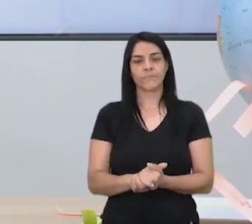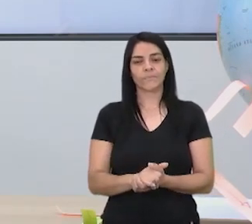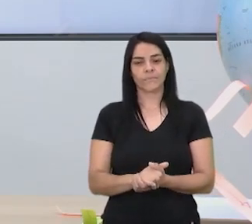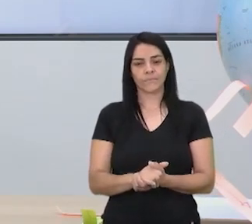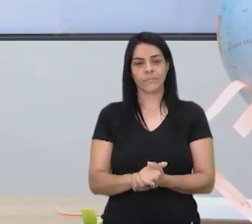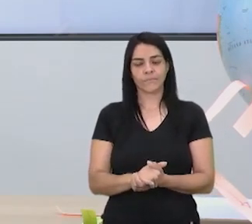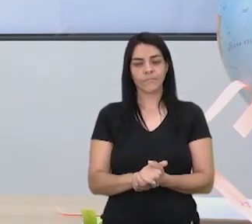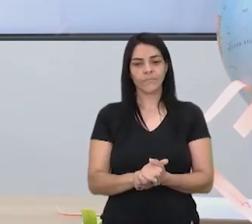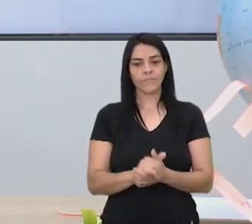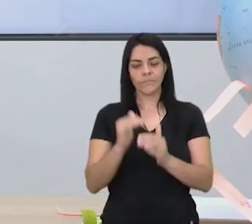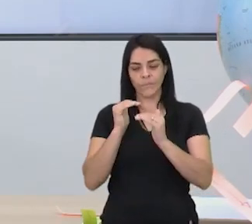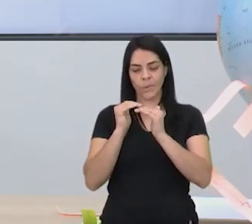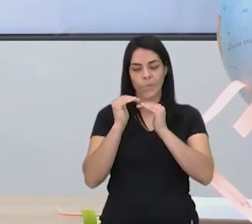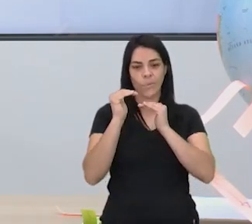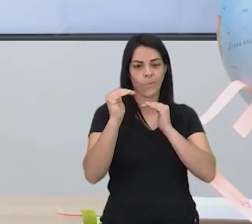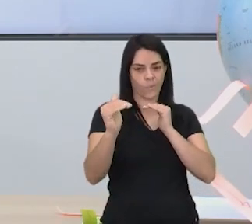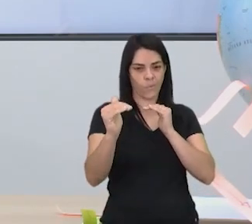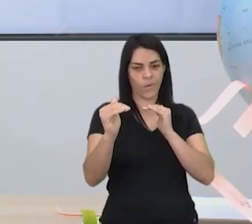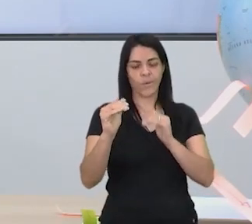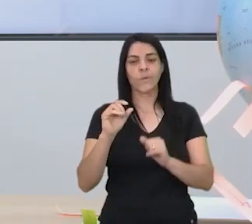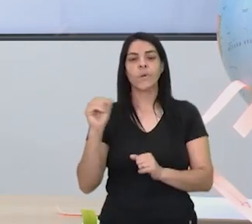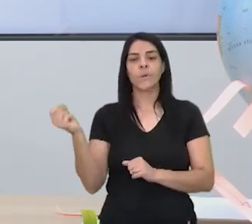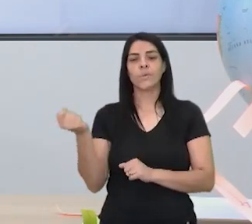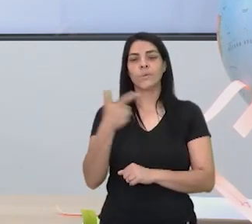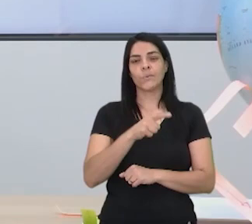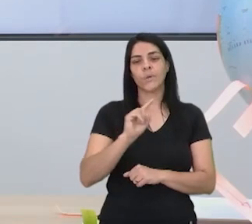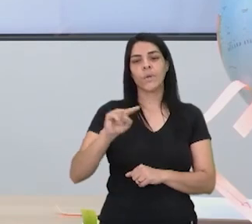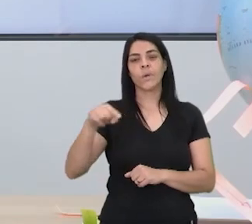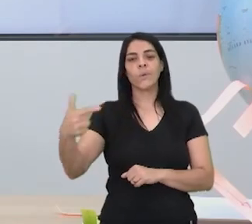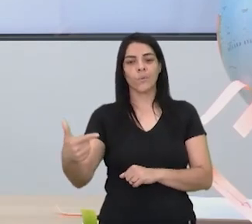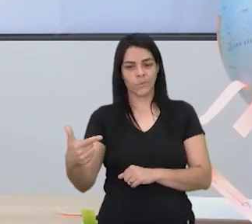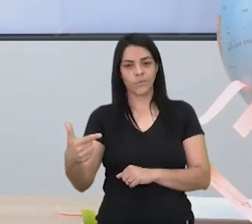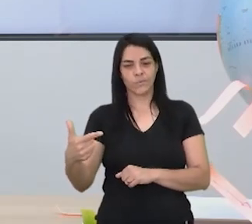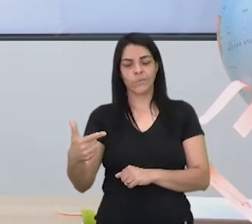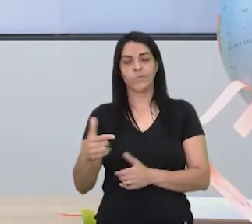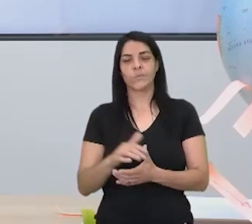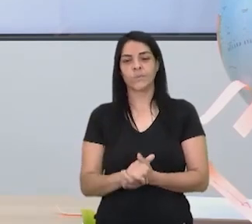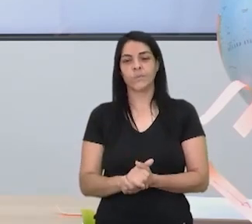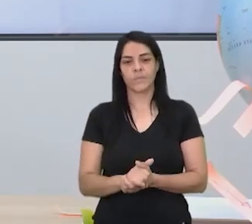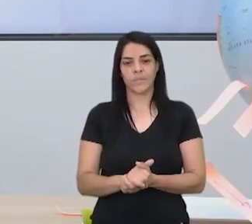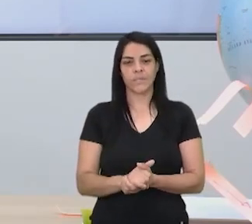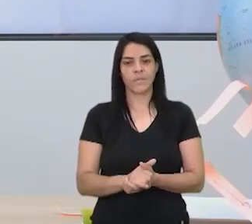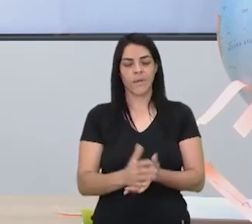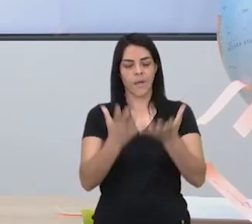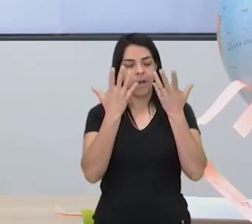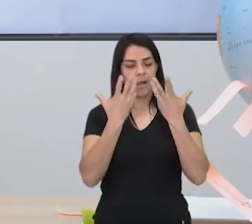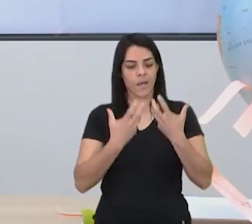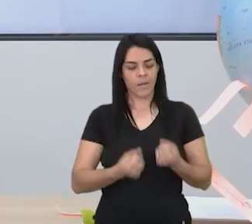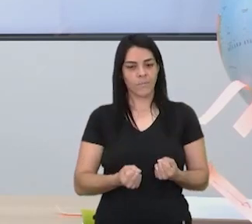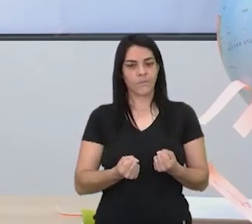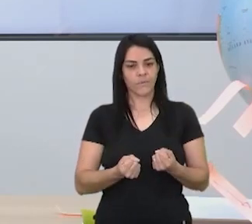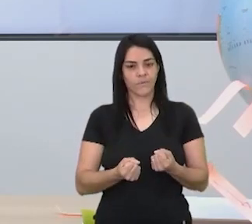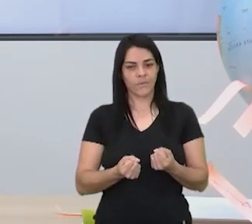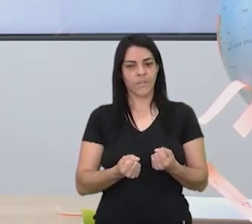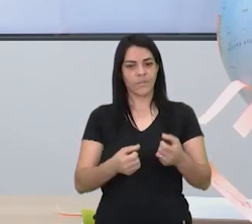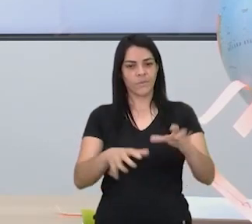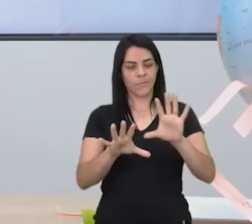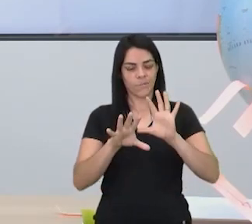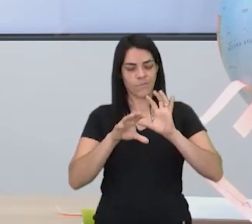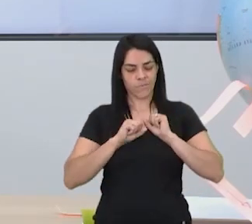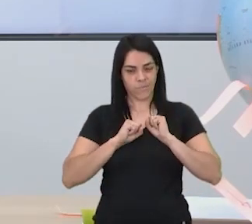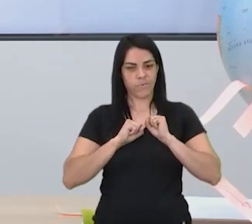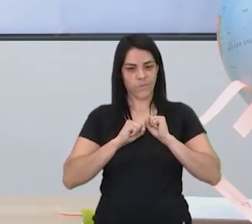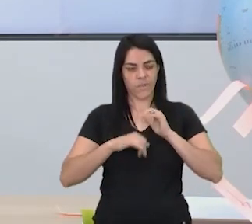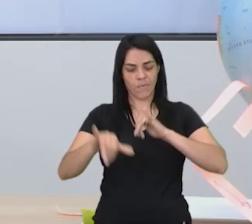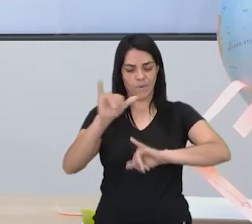ser atravessados a algum meio, e outros não, outros já são absorvidos por algumas espécies